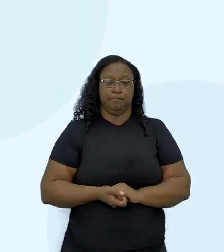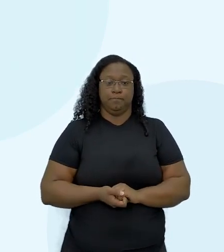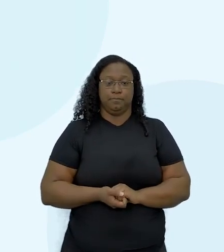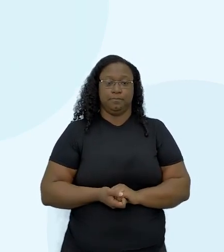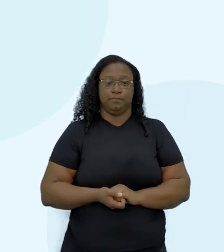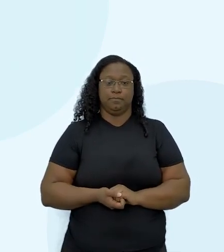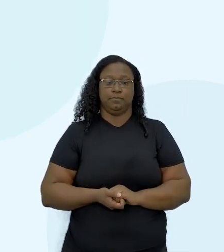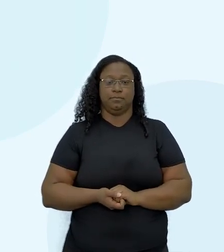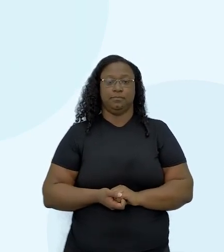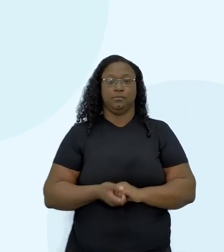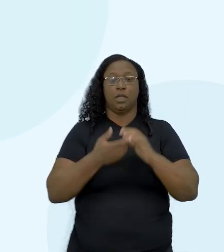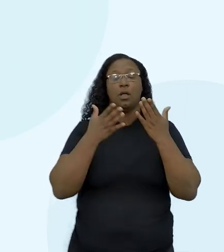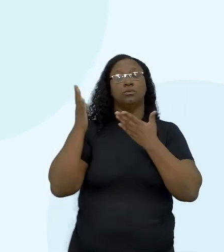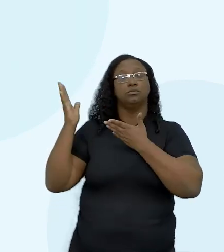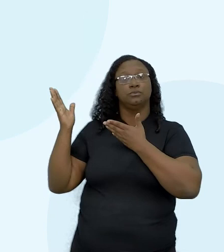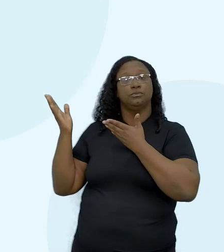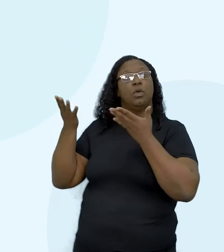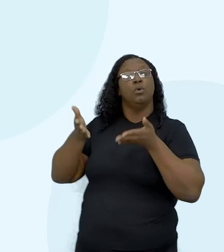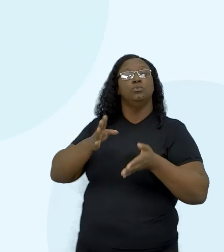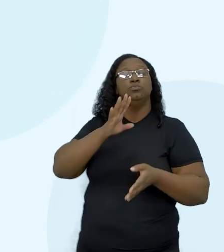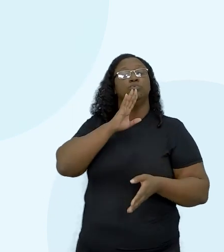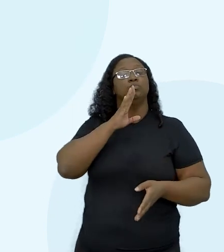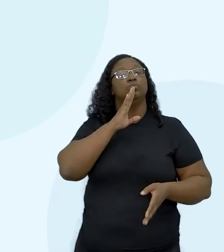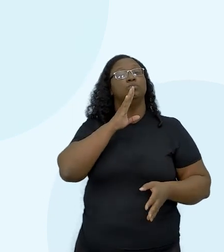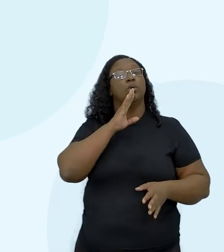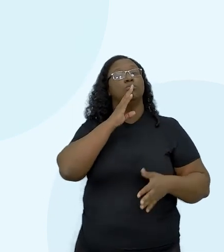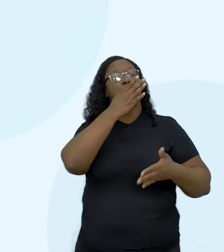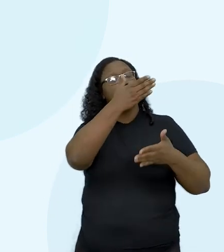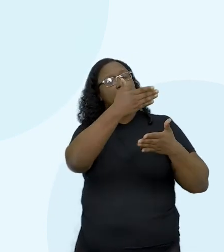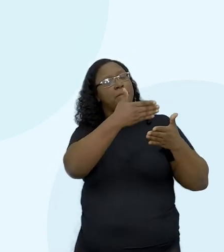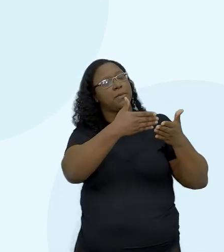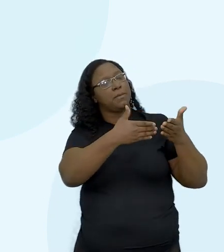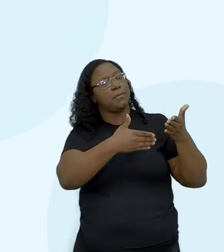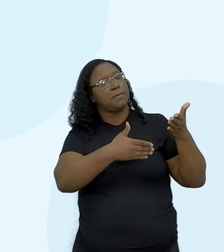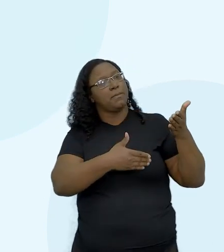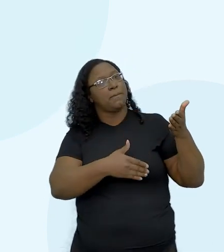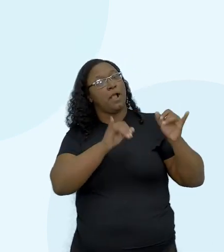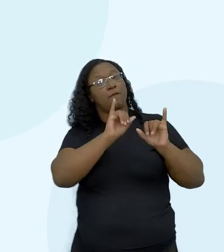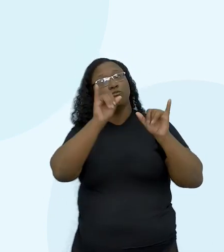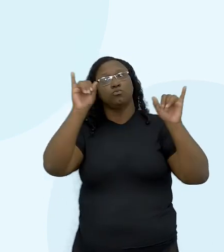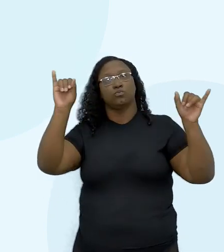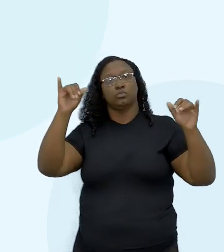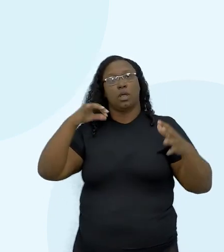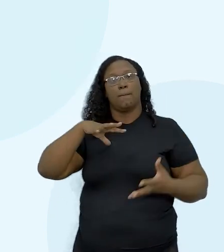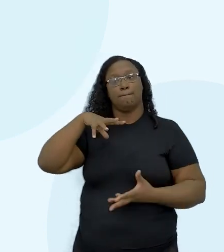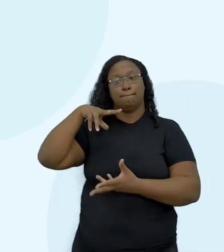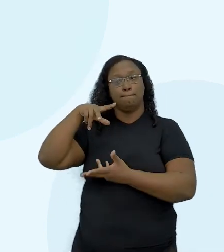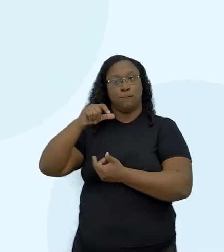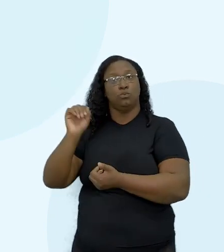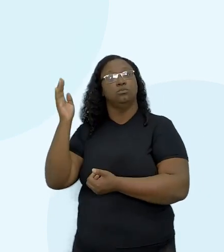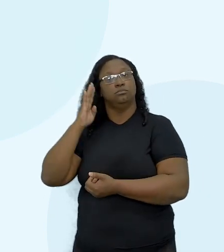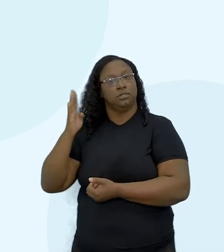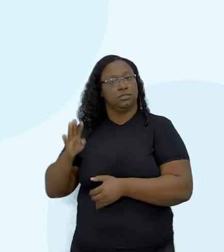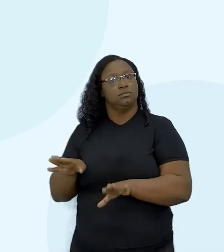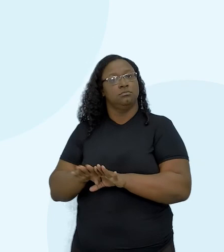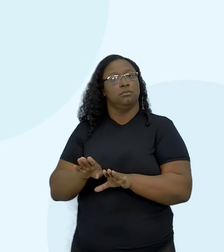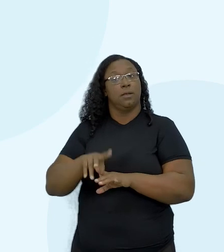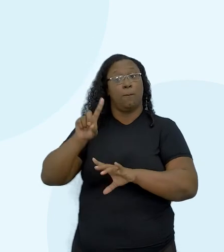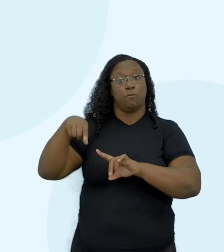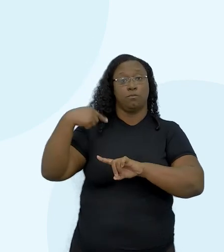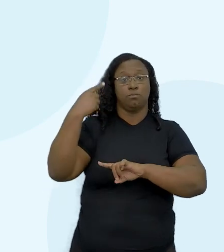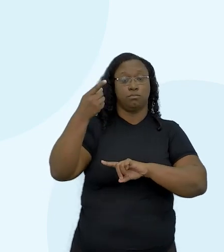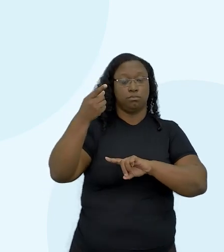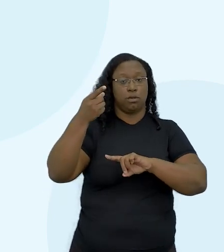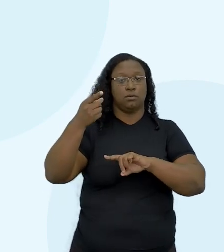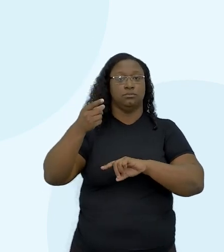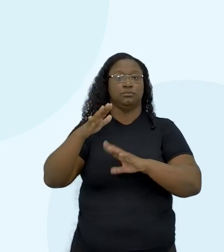para vocês o nosso mural, hoje a gente conheceu alguns dados da matriz energética brasileira e também do mundo, e nas próximas aulas a gente vai ter